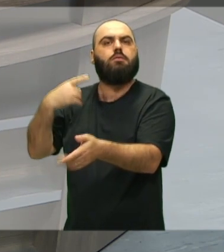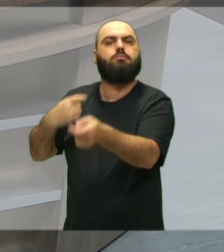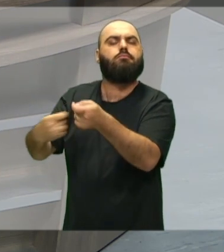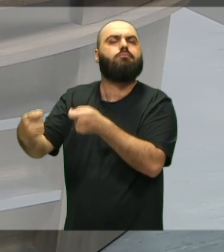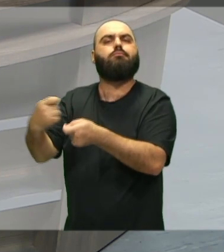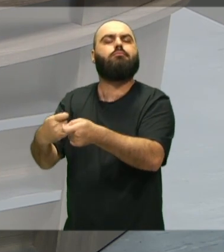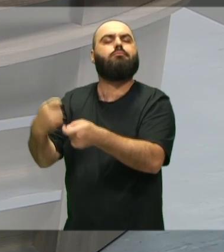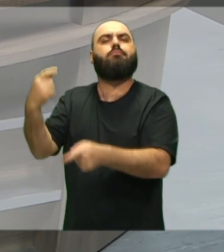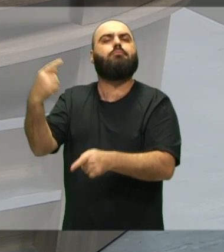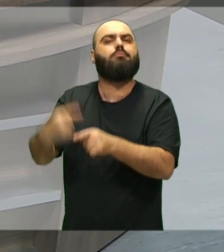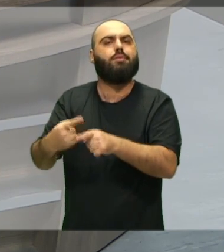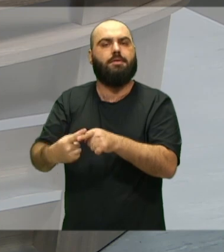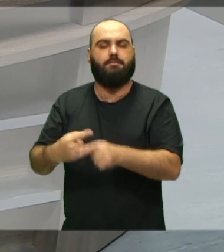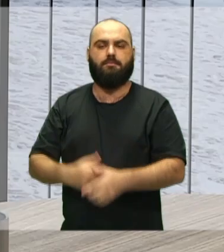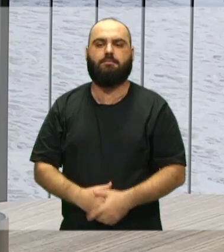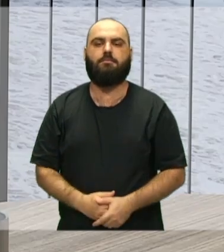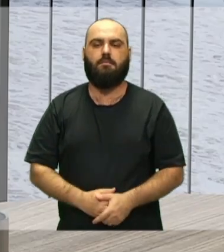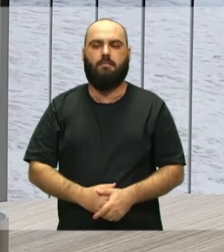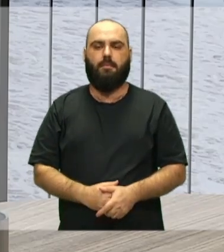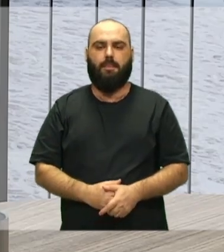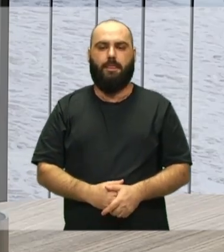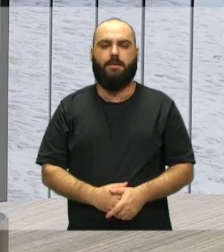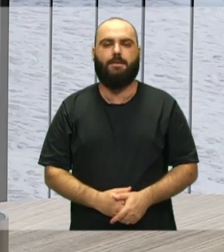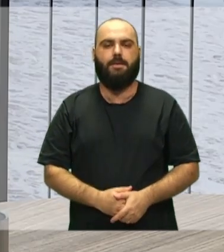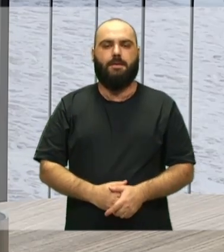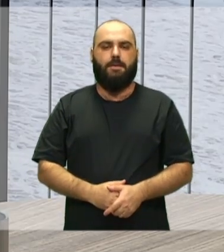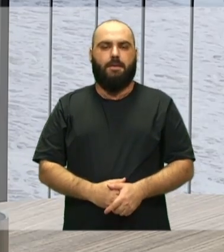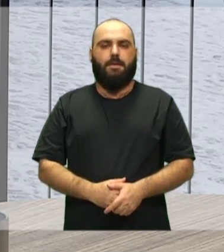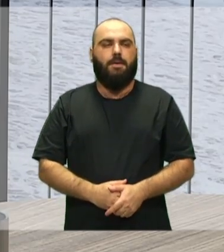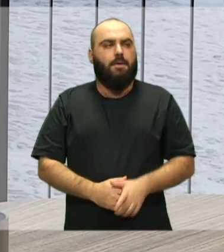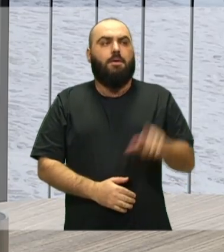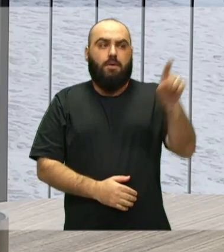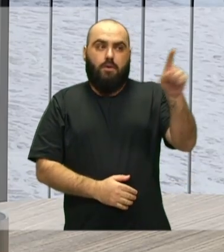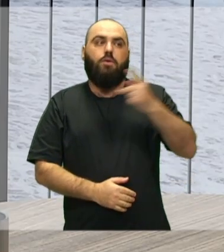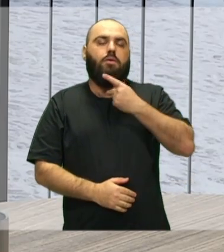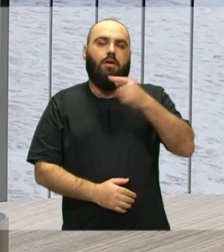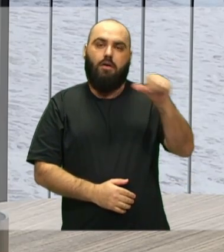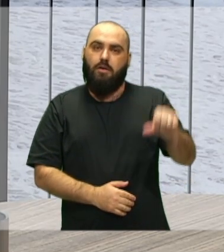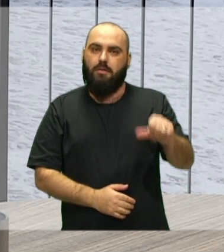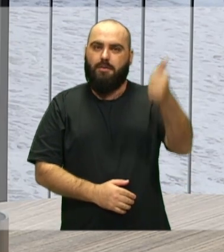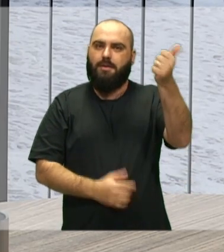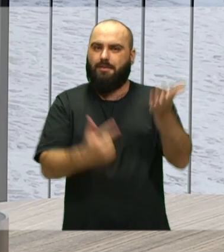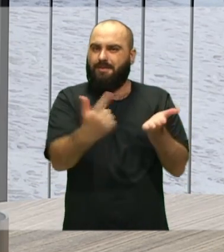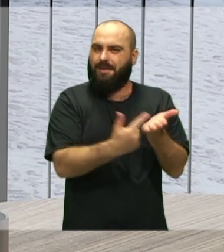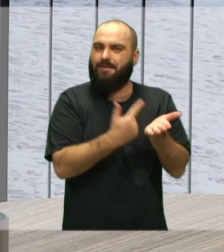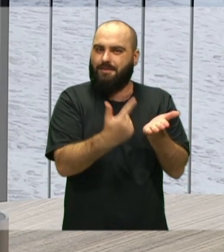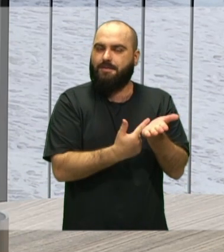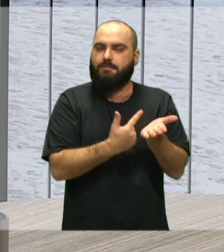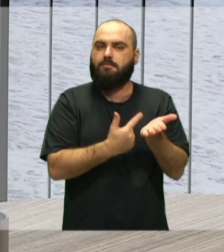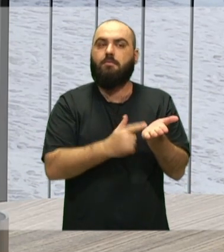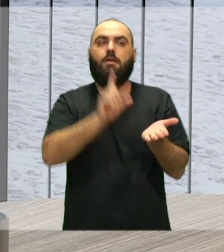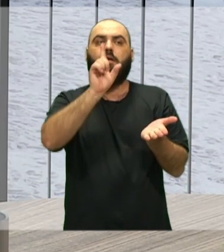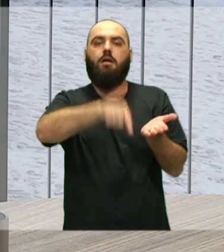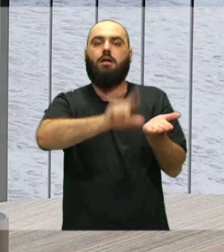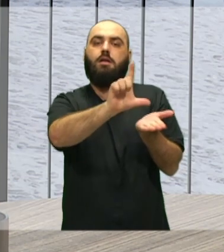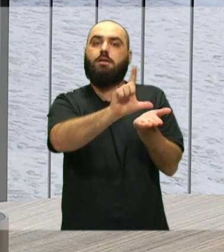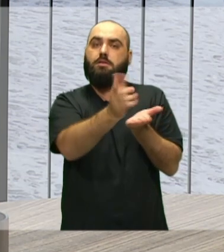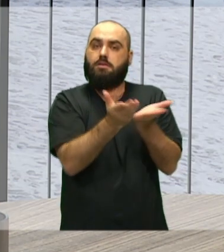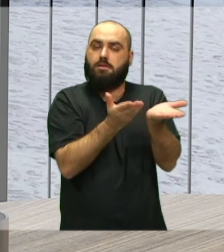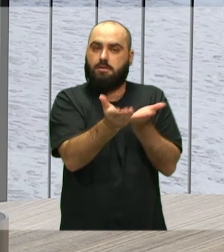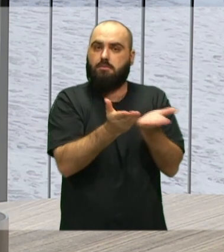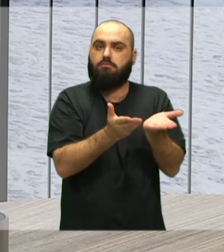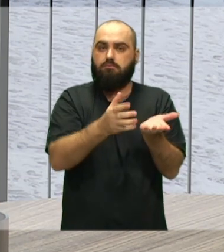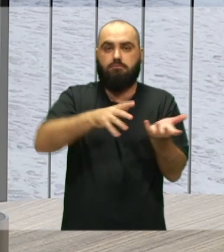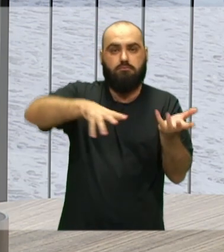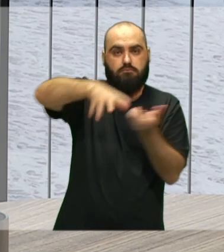Até falando primeiramente, a menção que você fez no primeiro livro, né? O primeiro livro foi Licitações Compartilhadas